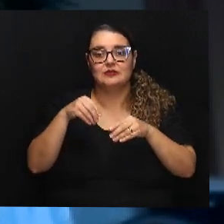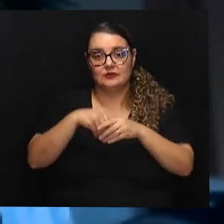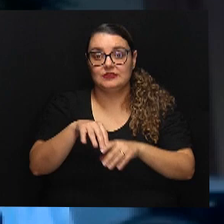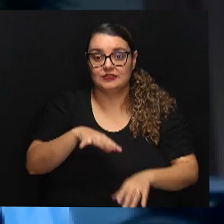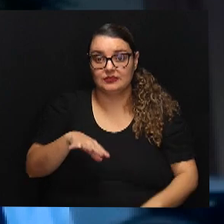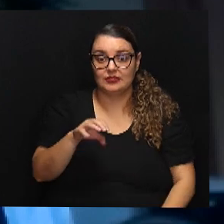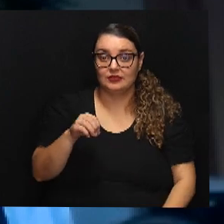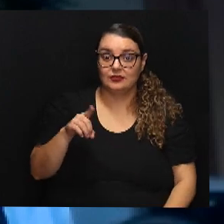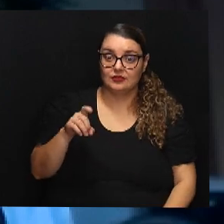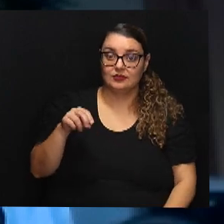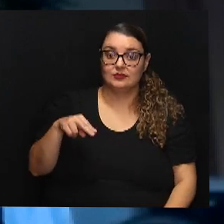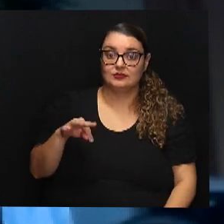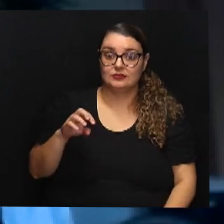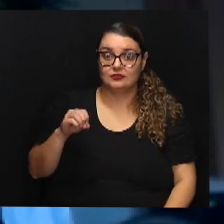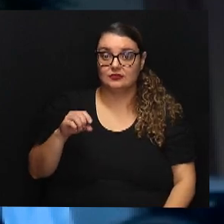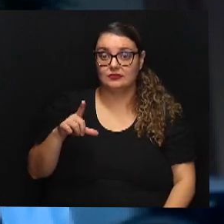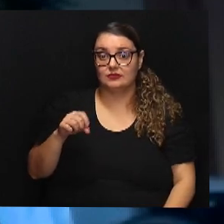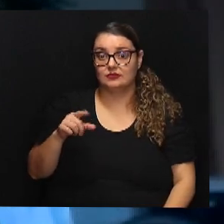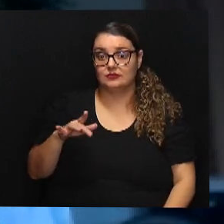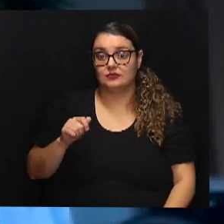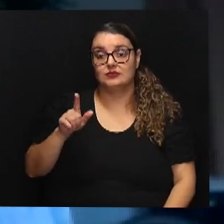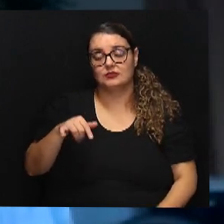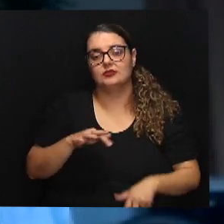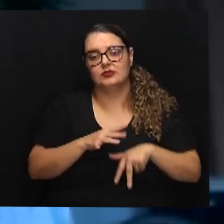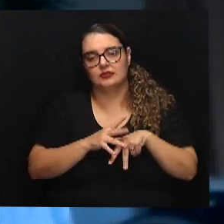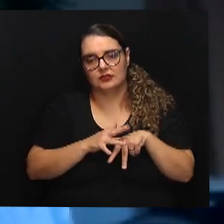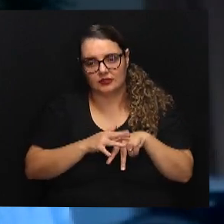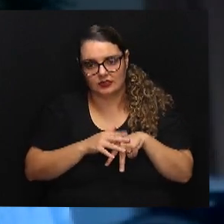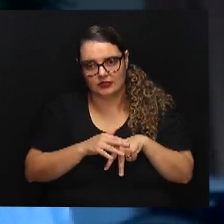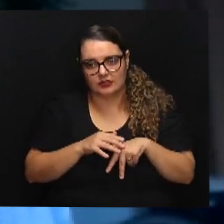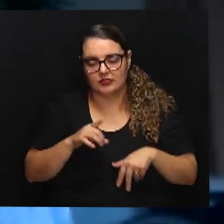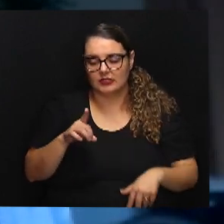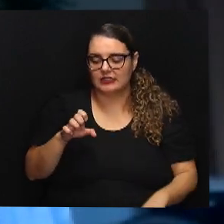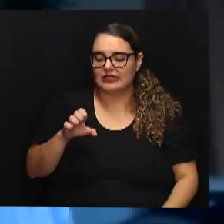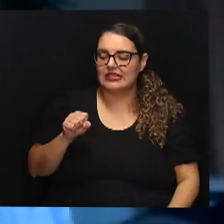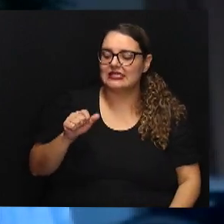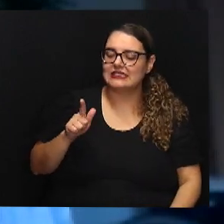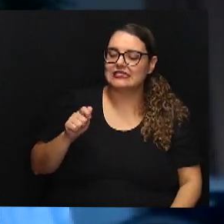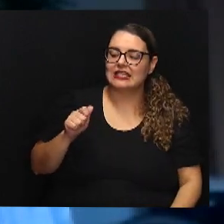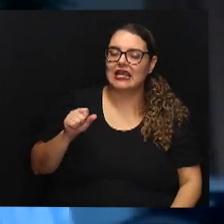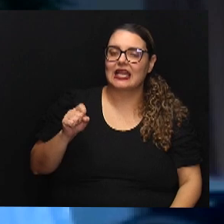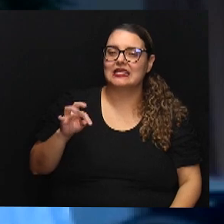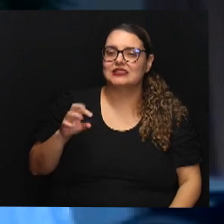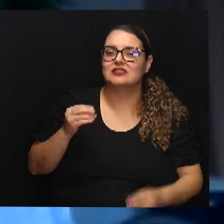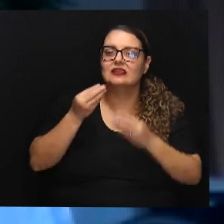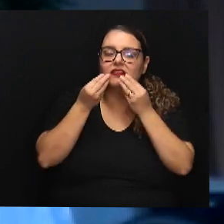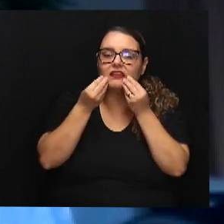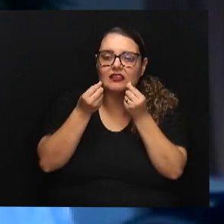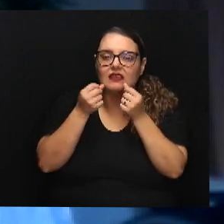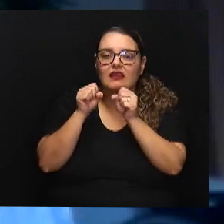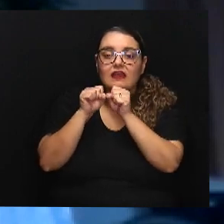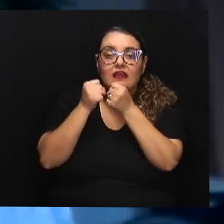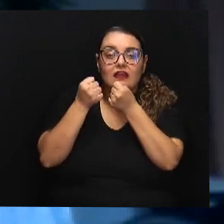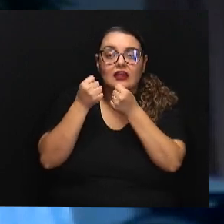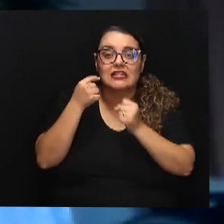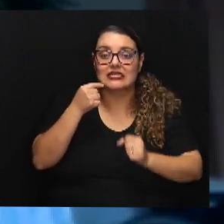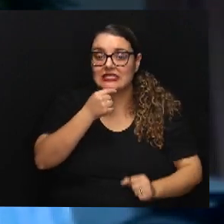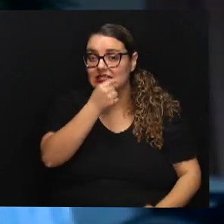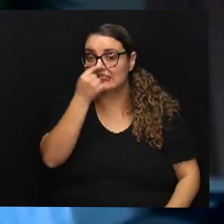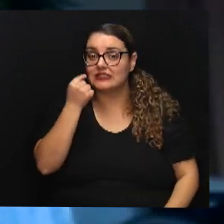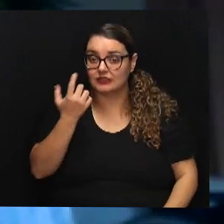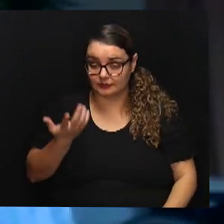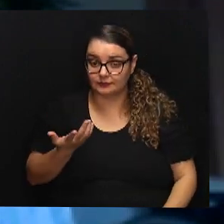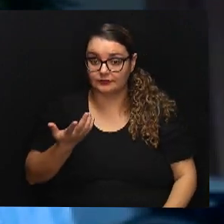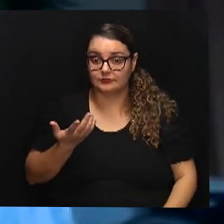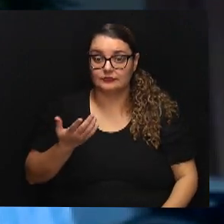sinais odontológicos. E por isso que está na odontologia, essa especialidade que trata, que são os pacientes que têm desgaste